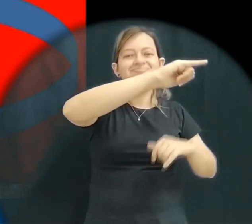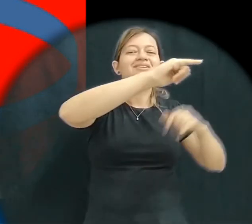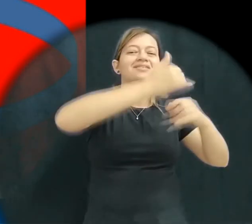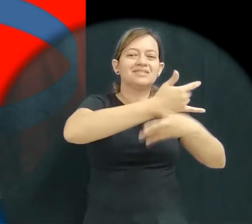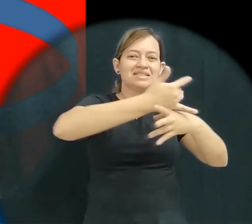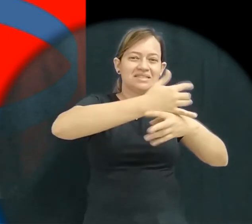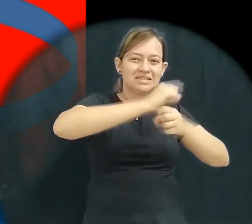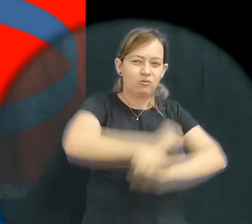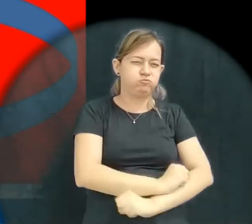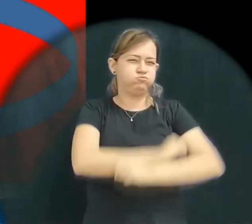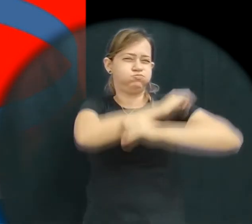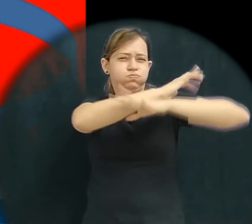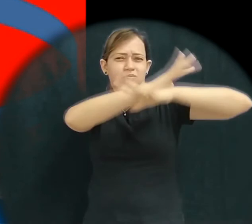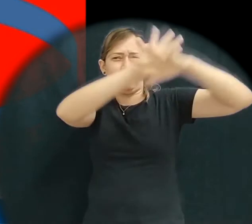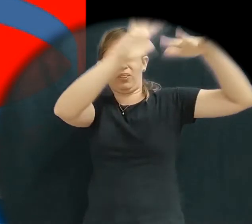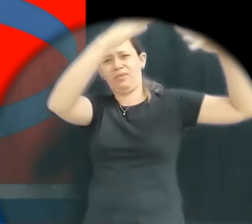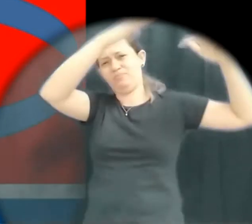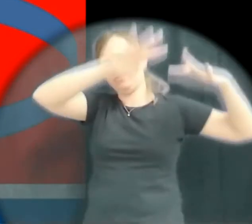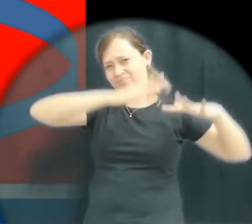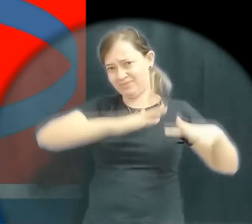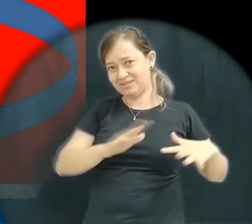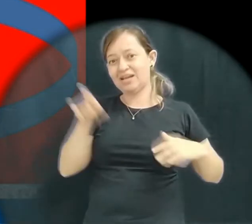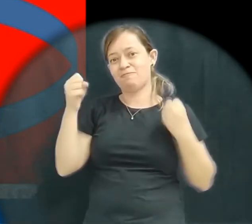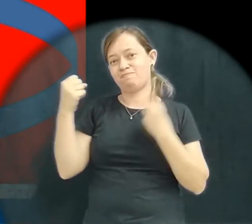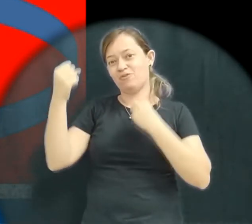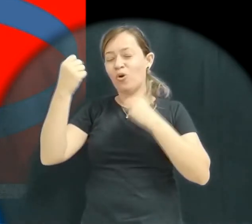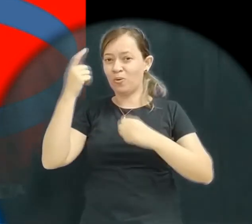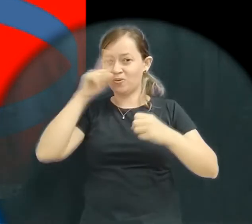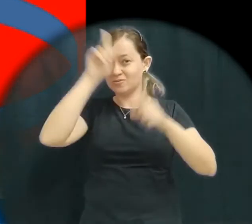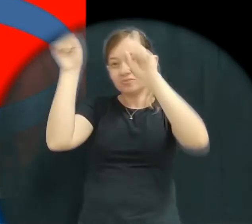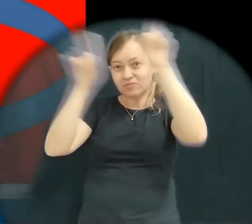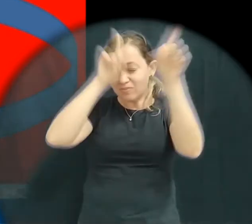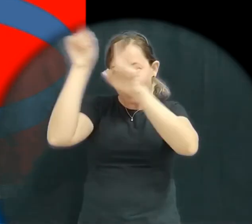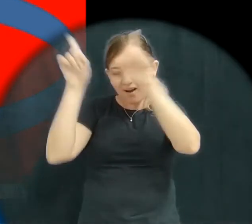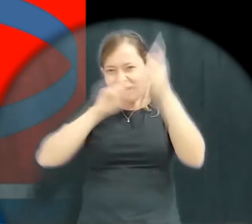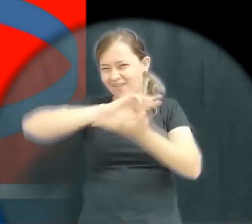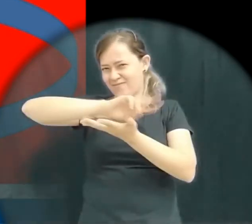bombas lançadas no Japão. E um ano depois, a União Soviética